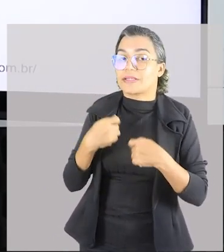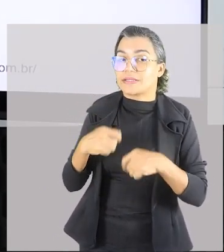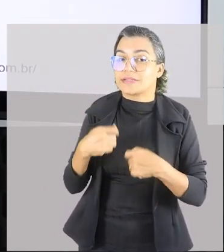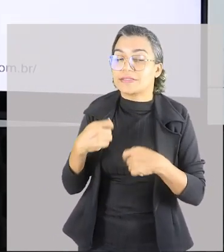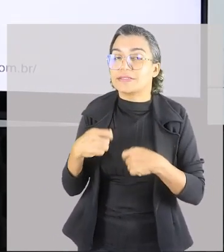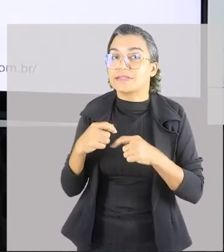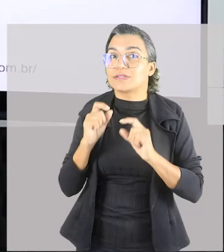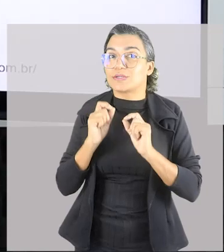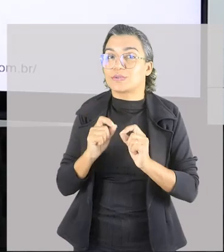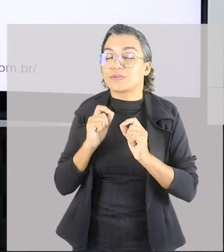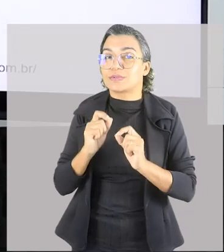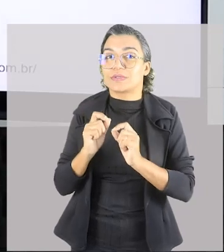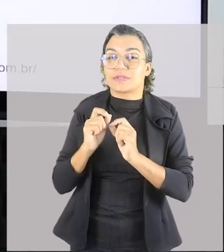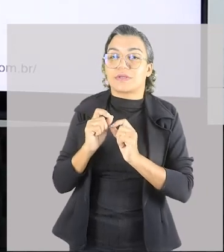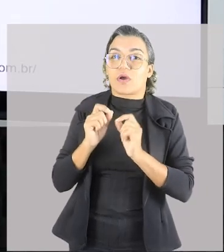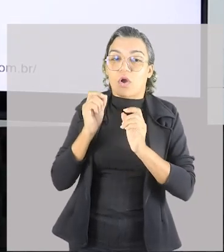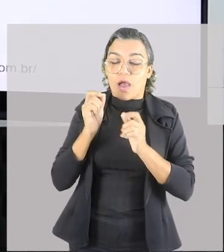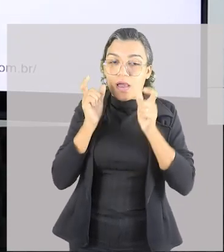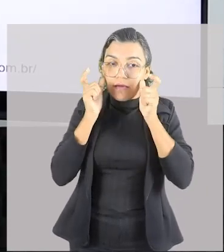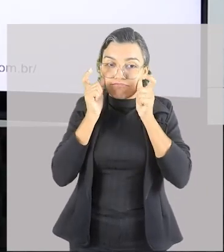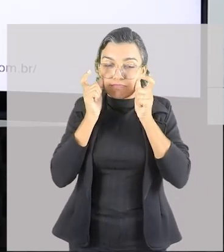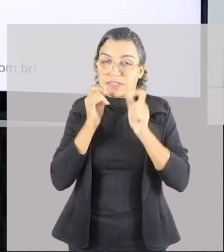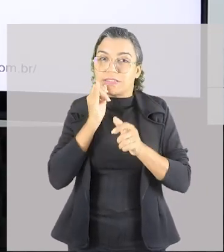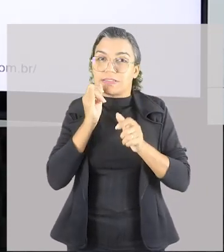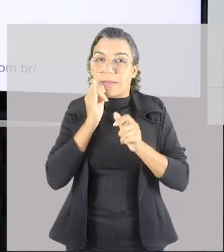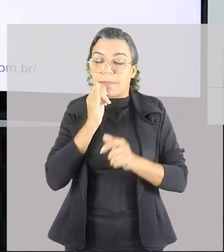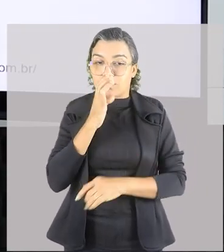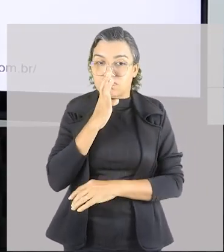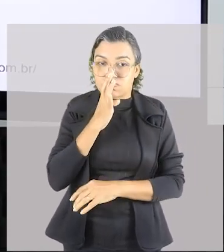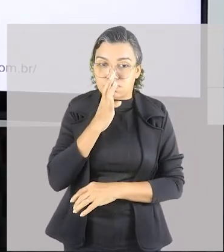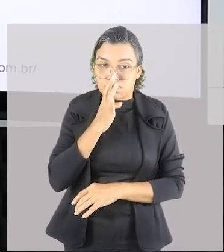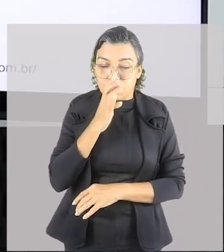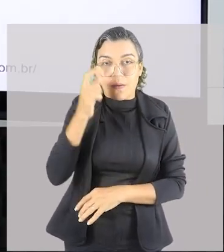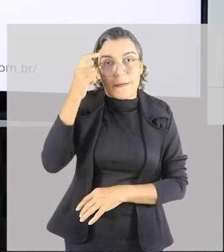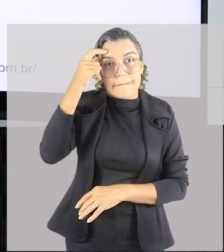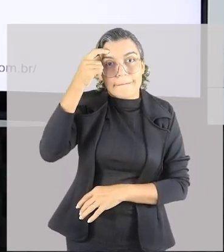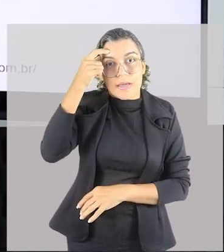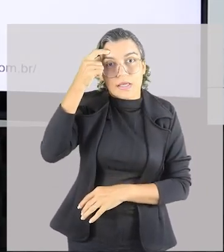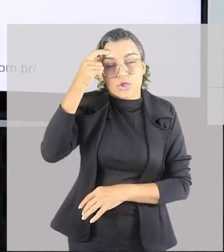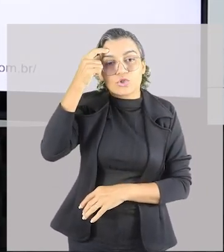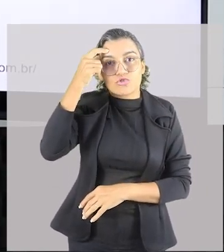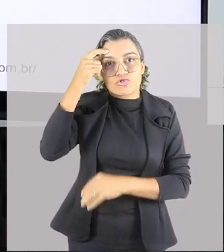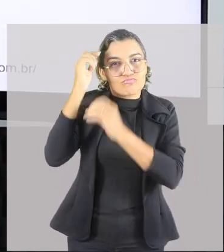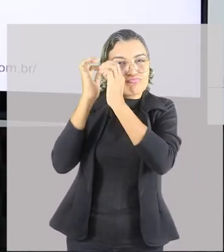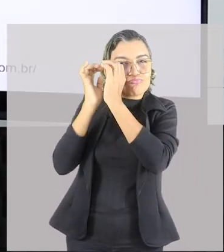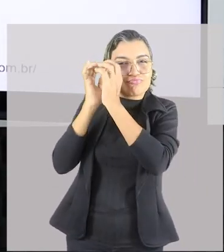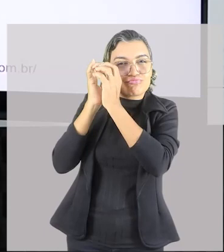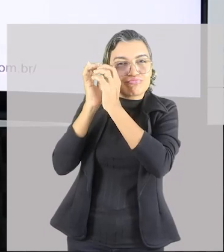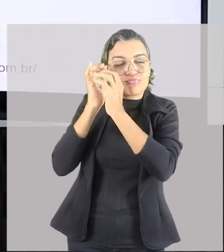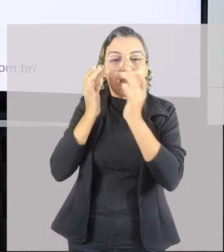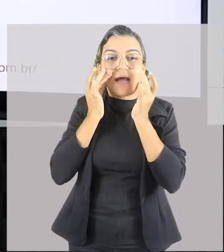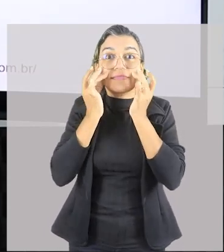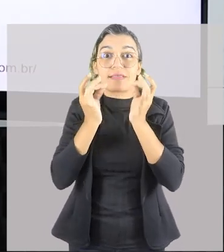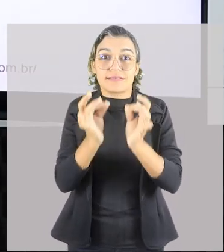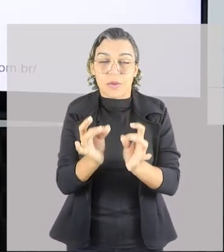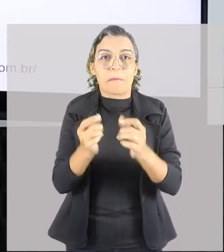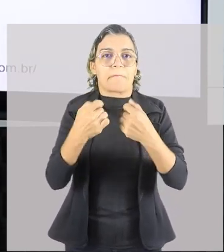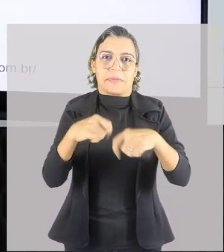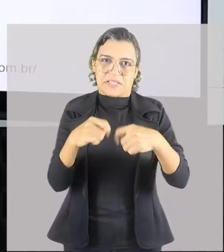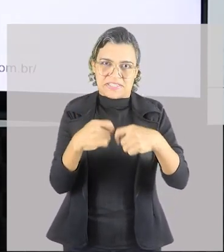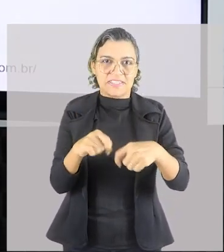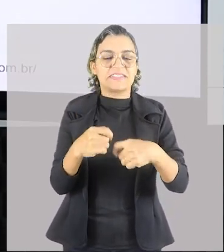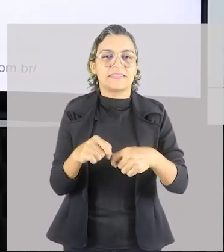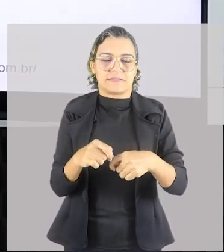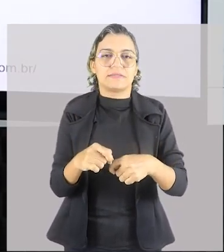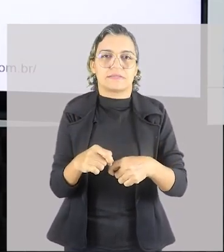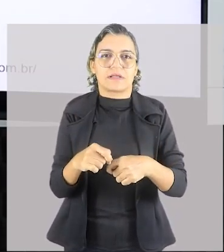alta concentração. Isso aí vai gerar um gasto energético mental. certo? Então pode ser que a nível corporal